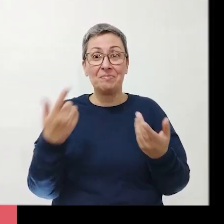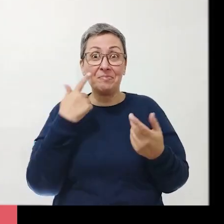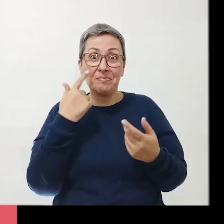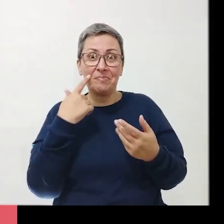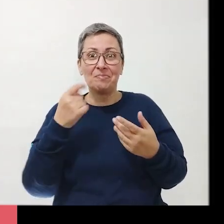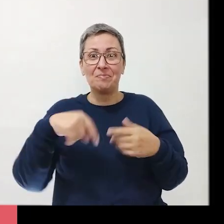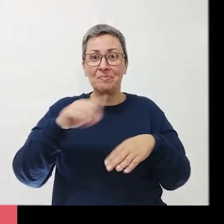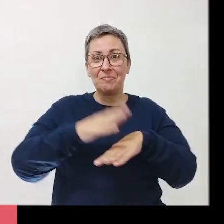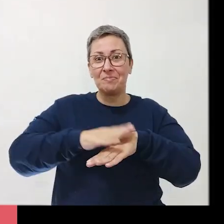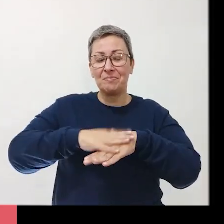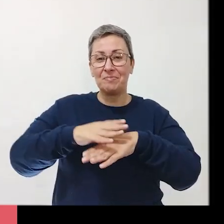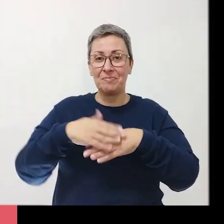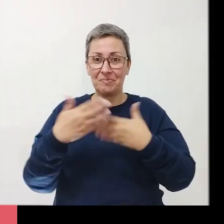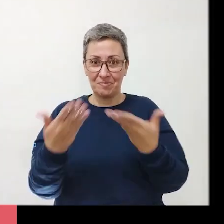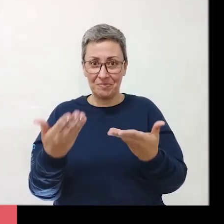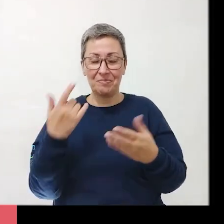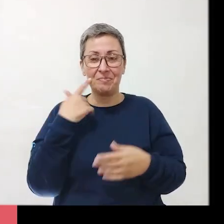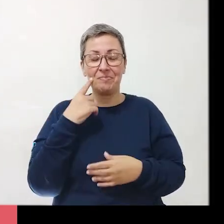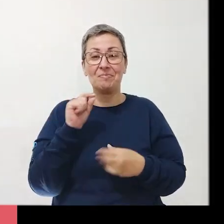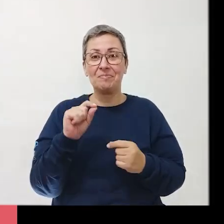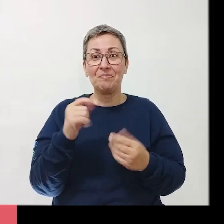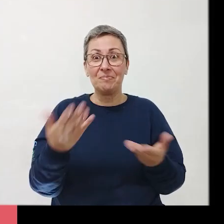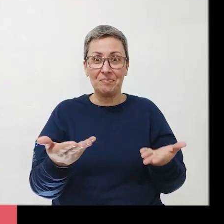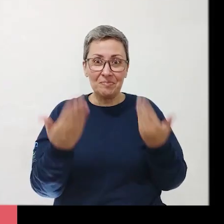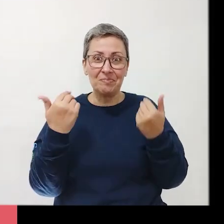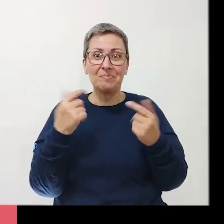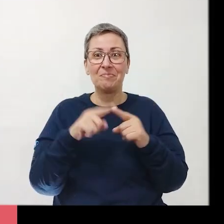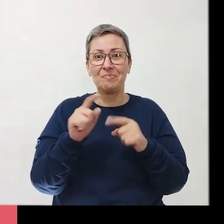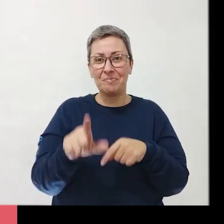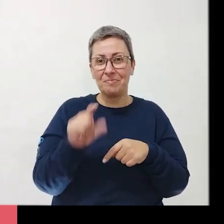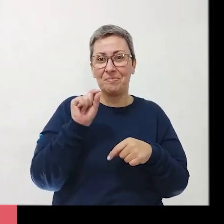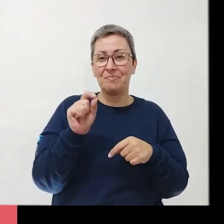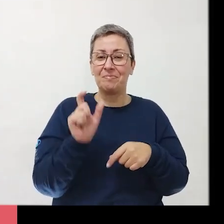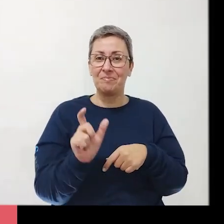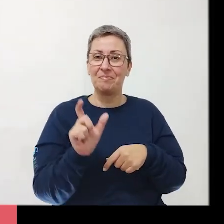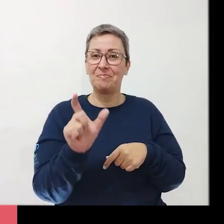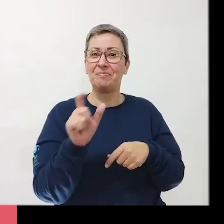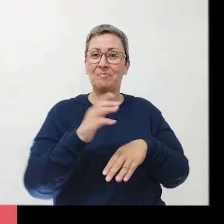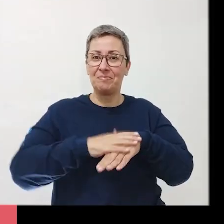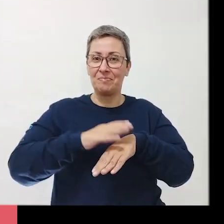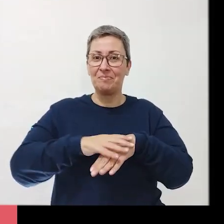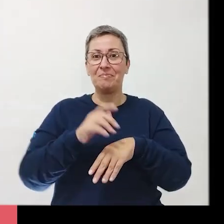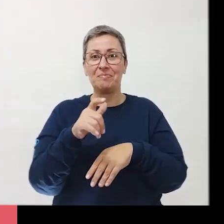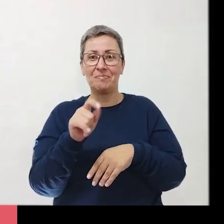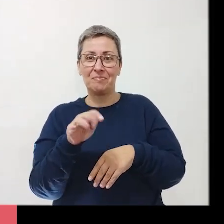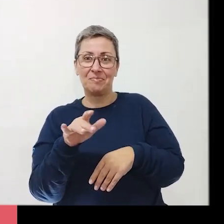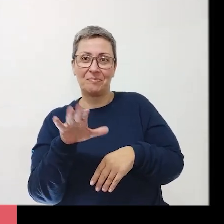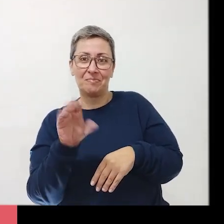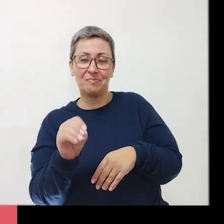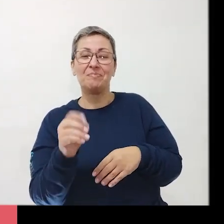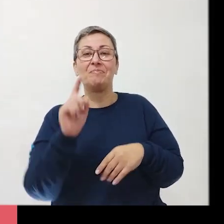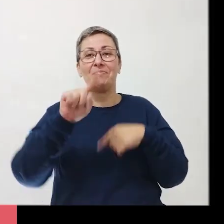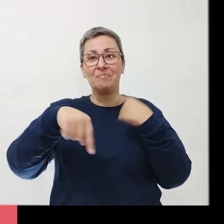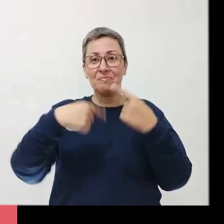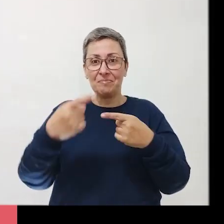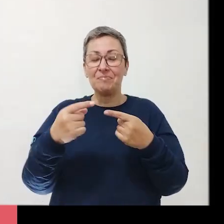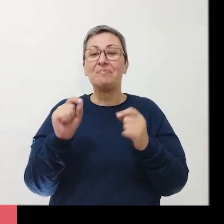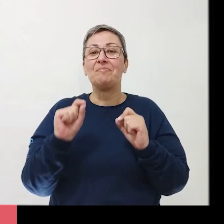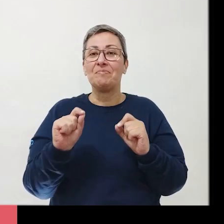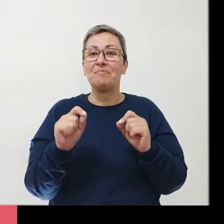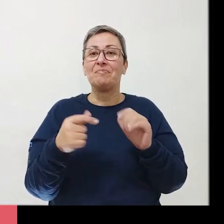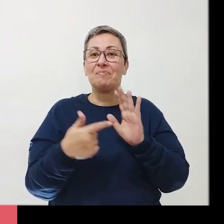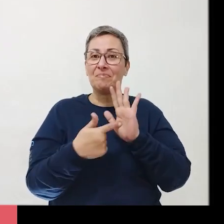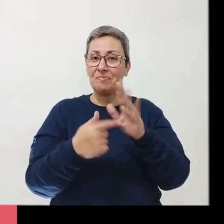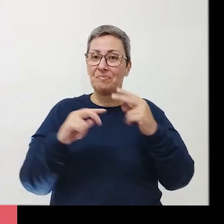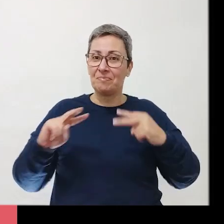produzindo. Então vamos lá, escolham uma palavra, façam um acróstico e depois vocês poderão compartilhar